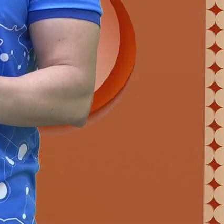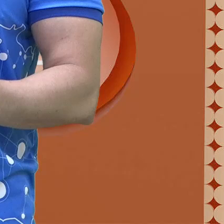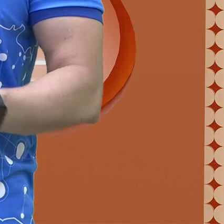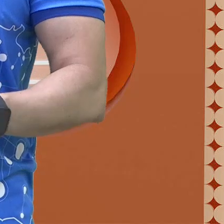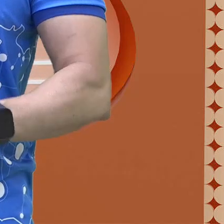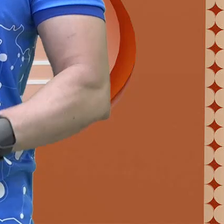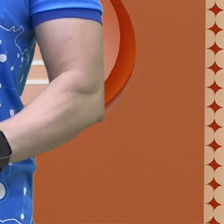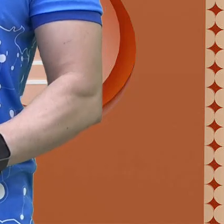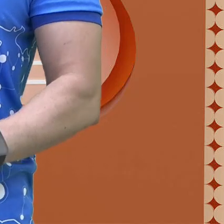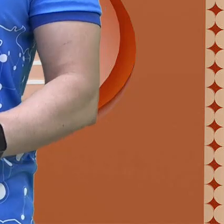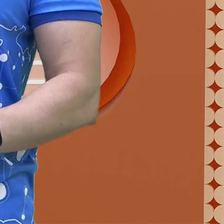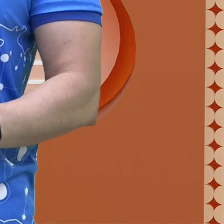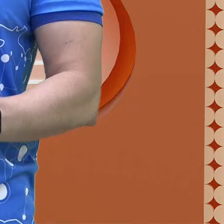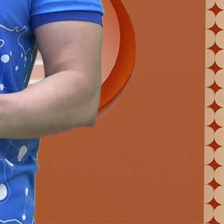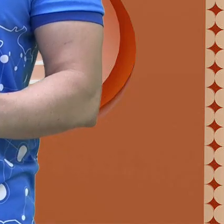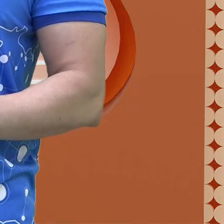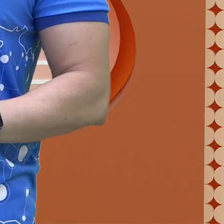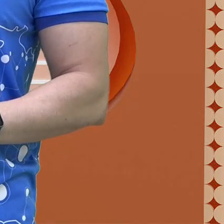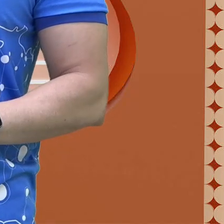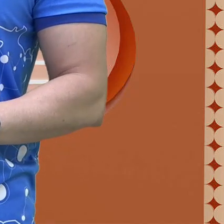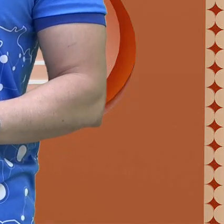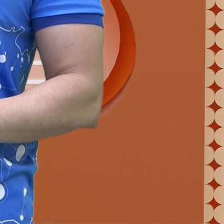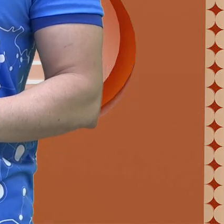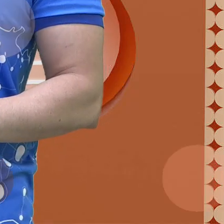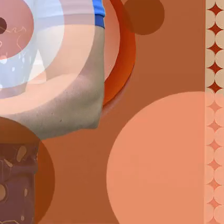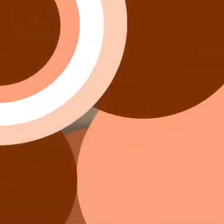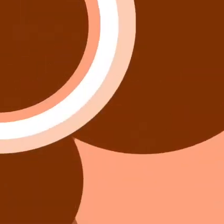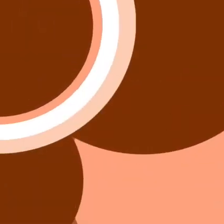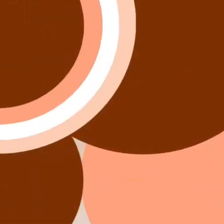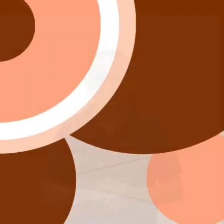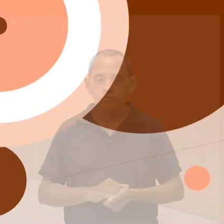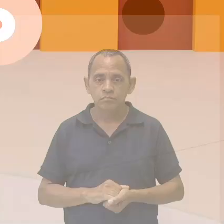urbanos, bem como os seus impactos. Acompanhem comigo.